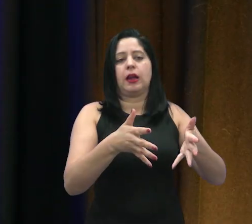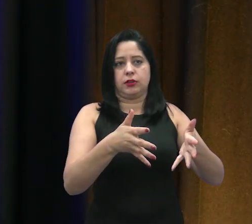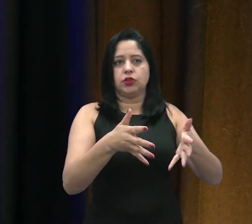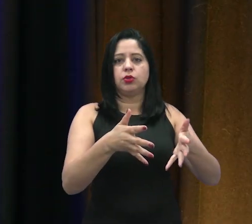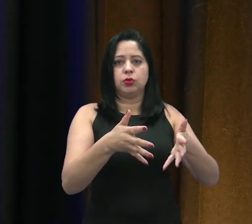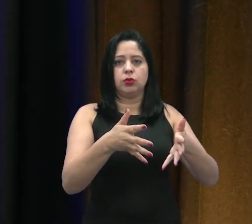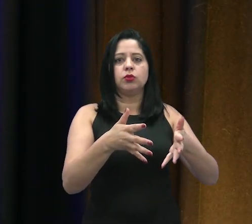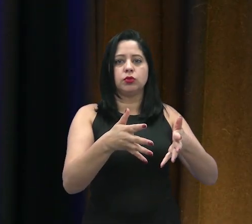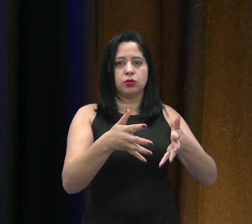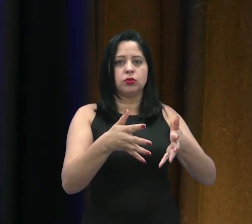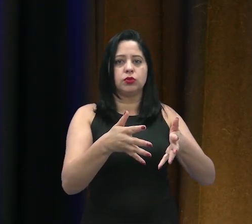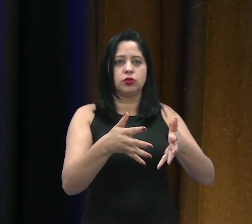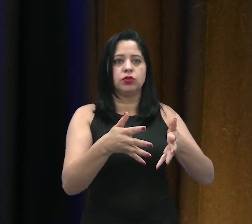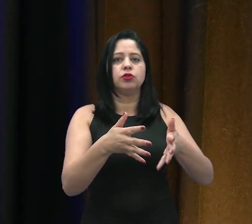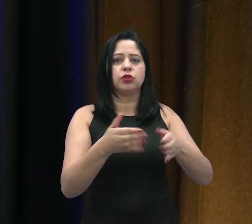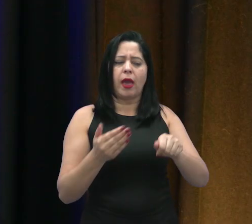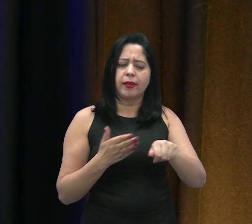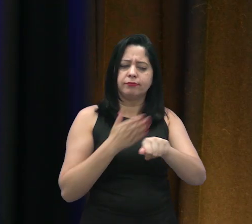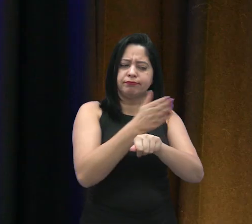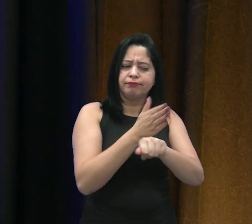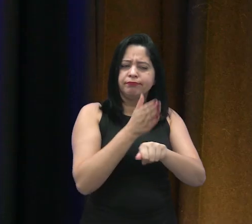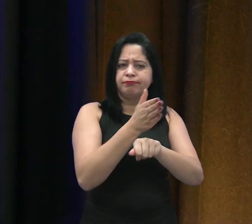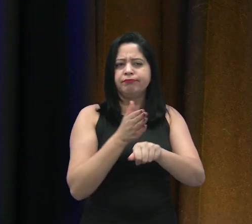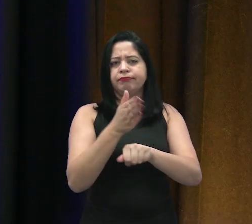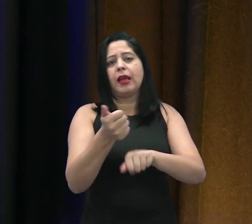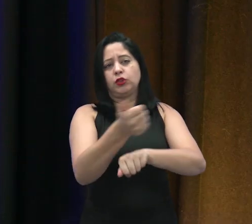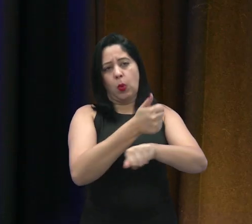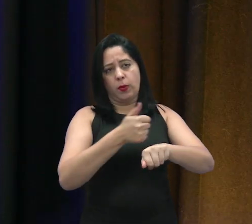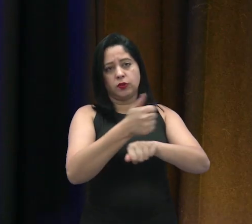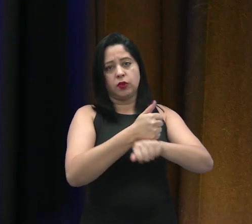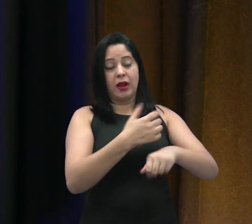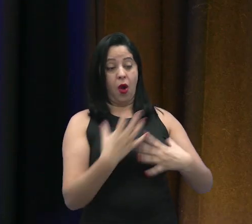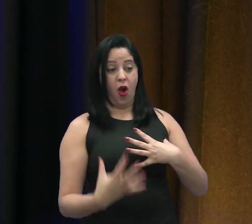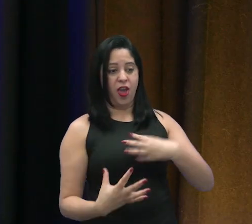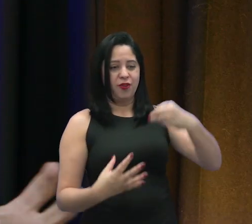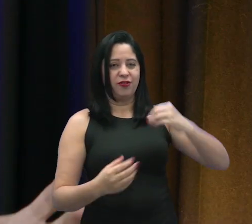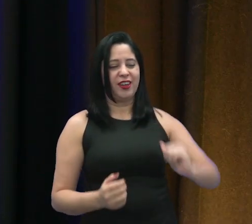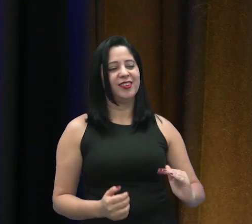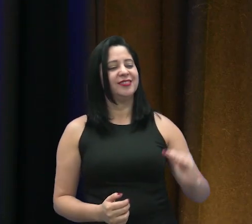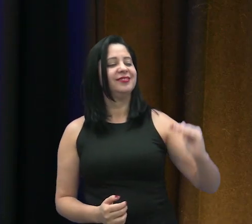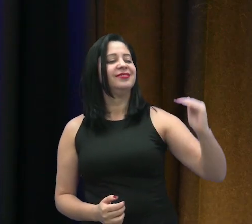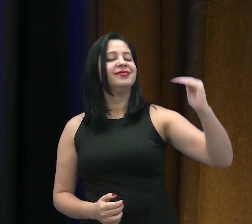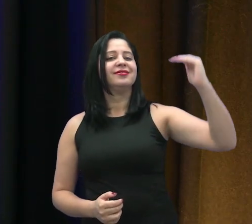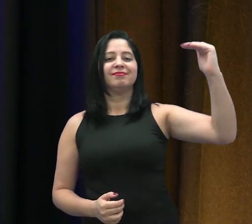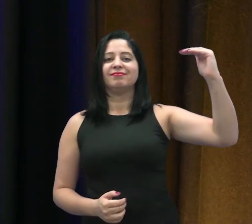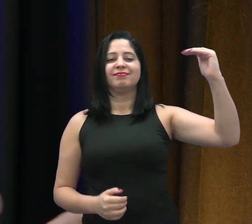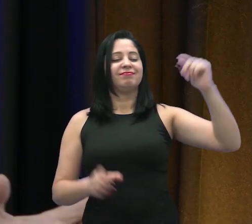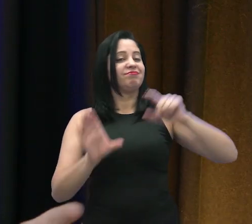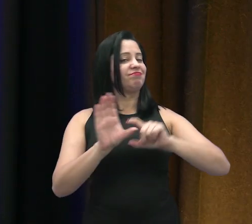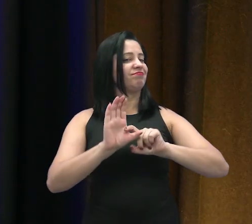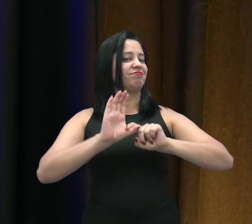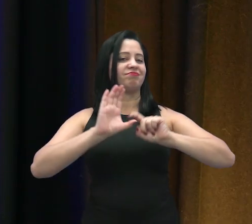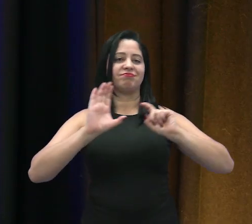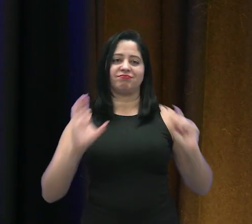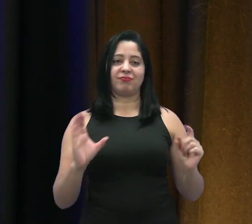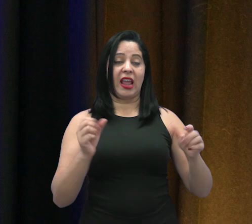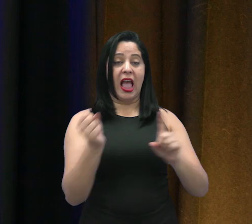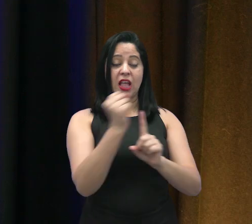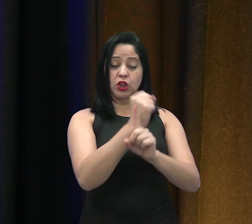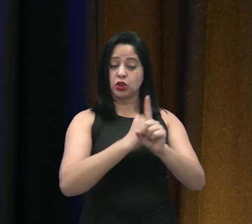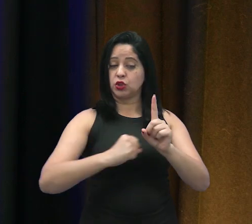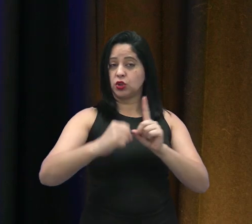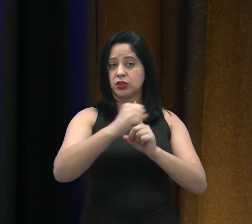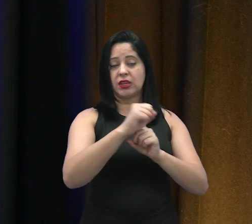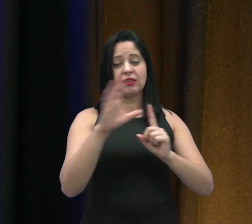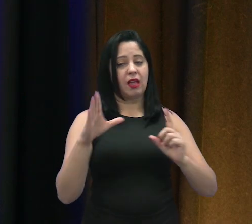a cuidar, procurar os profissionais adequados para que ele possa crescer e ter uma vida dentro da sociedade,